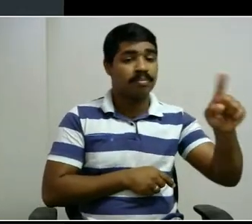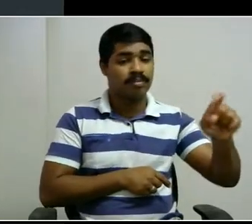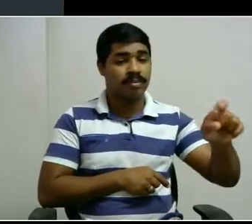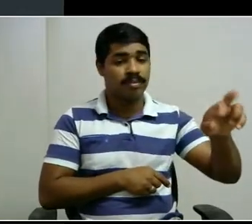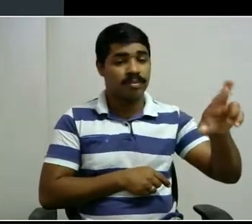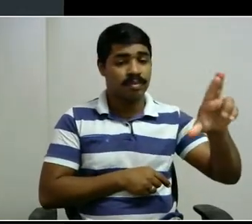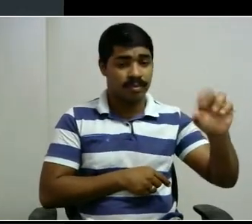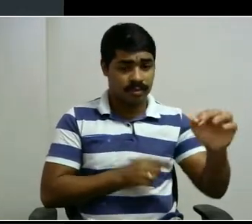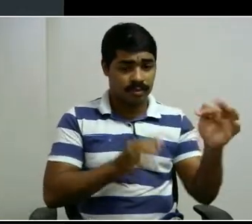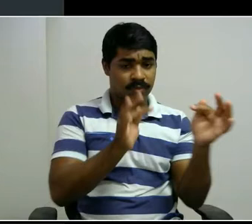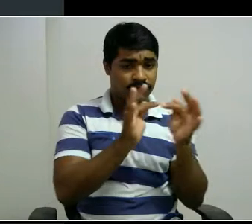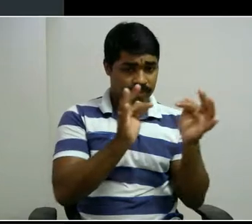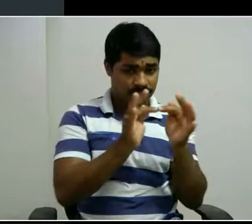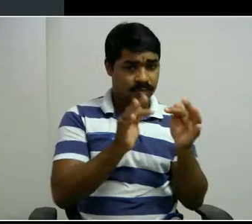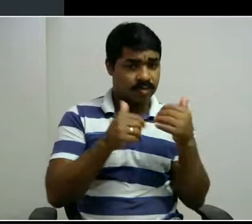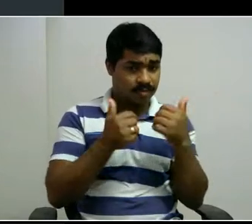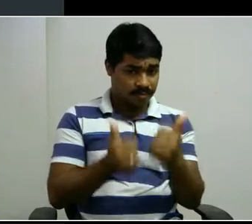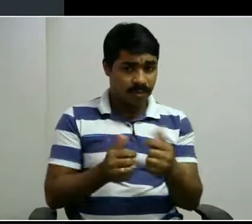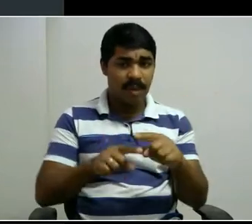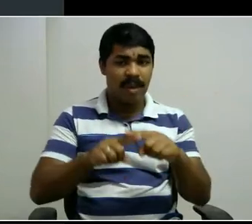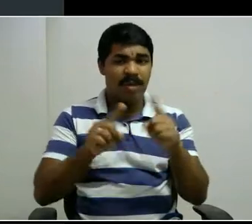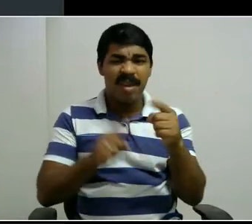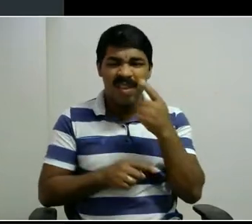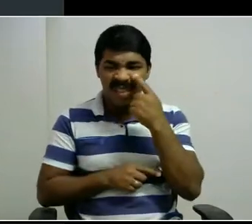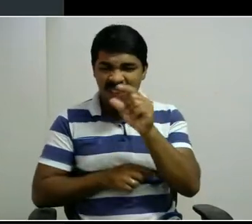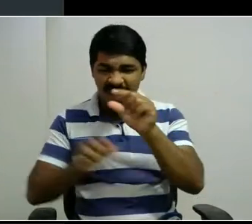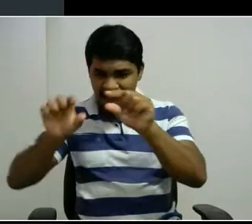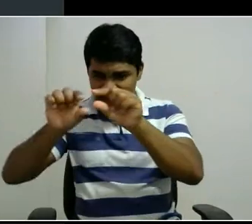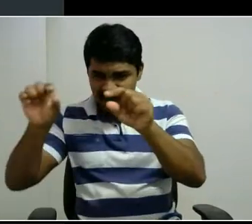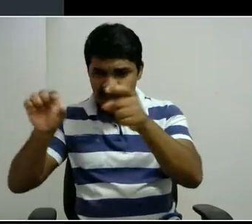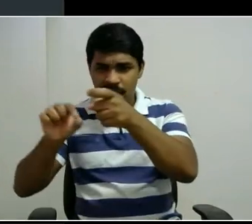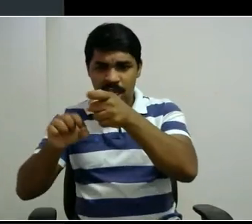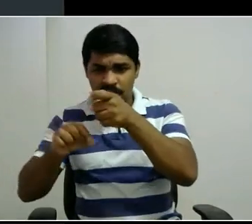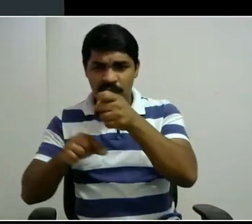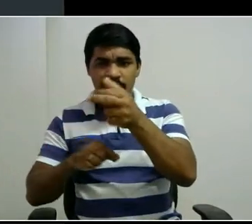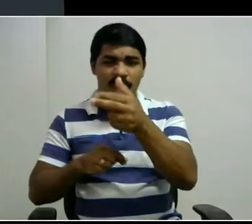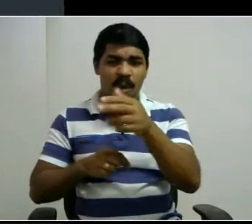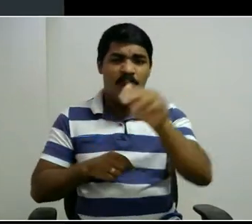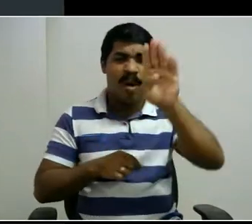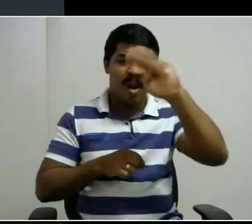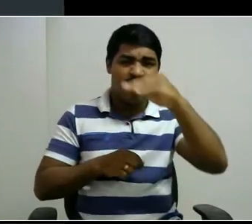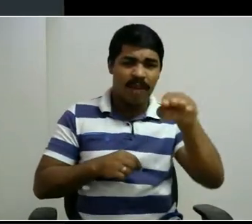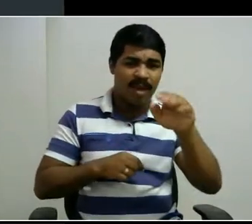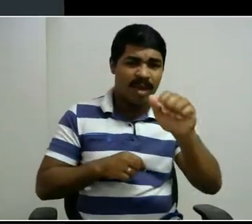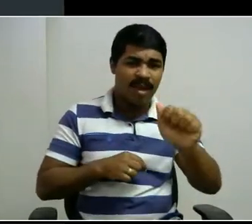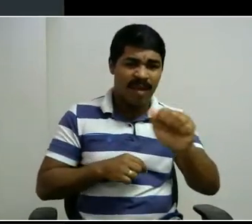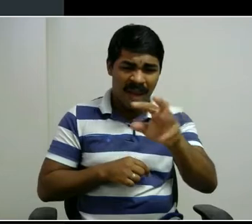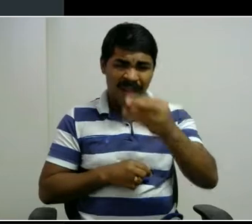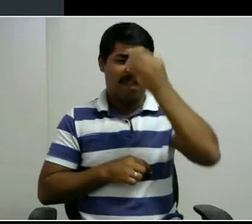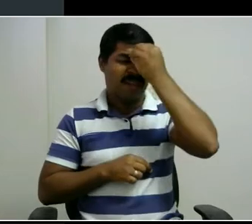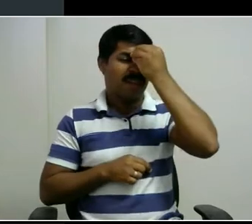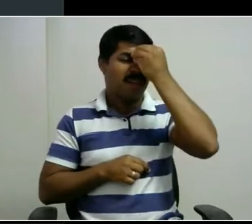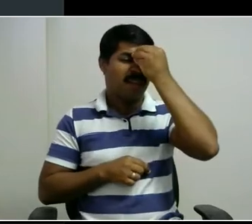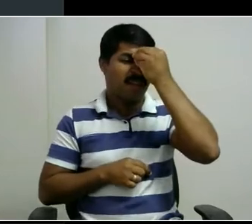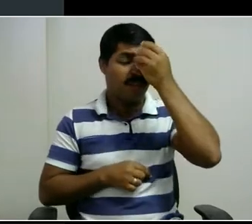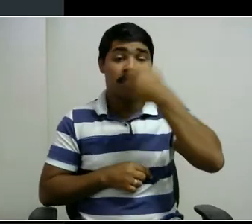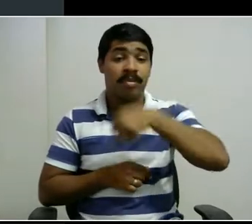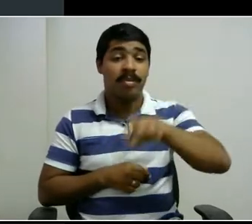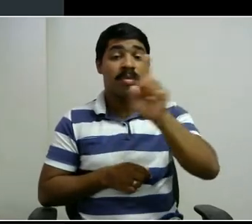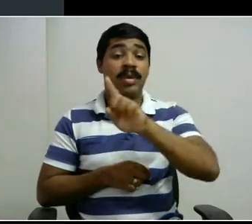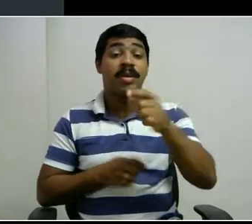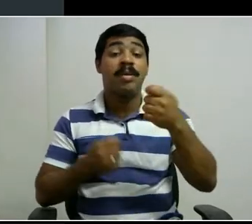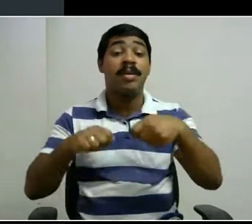afim, tá? Mas não há necessidade alguma de você decorar isso, não precisa decorar essa fórmula. Basta você saber que como é que eu